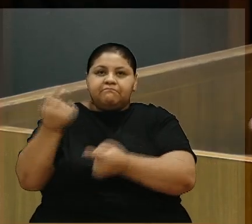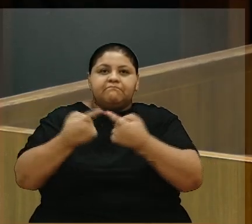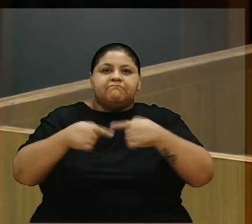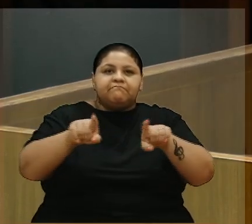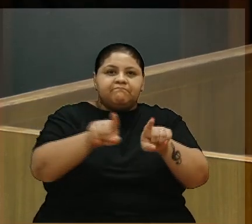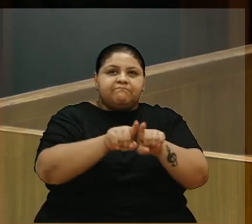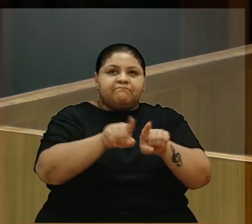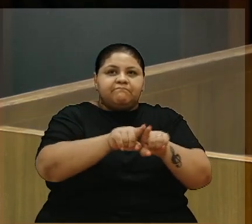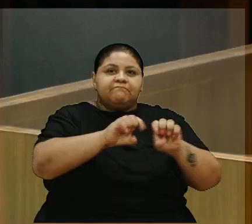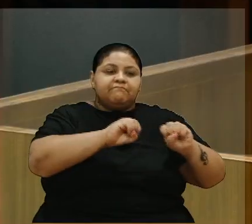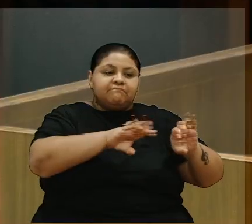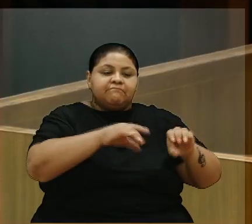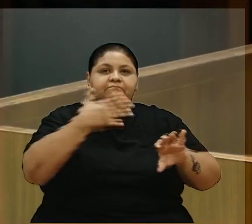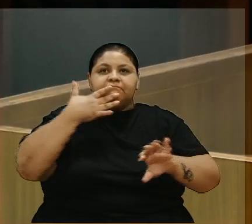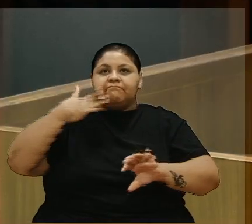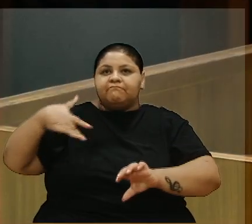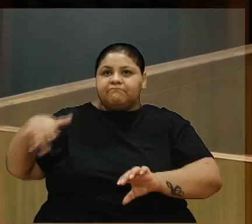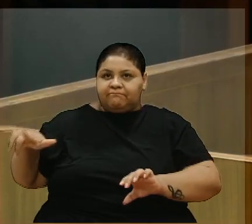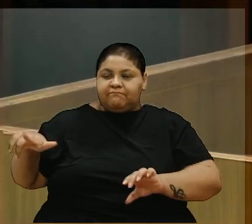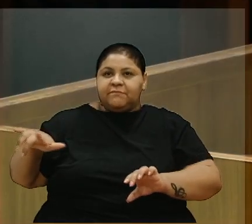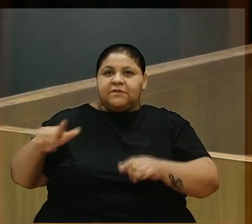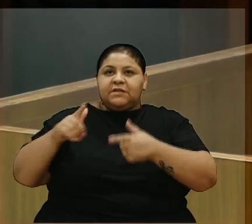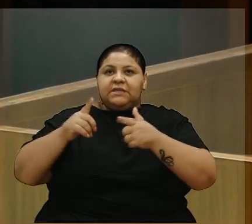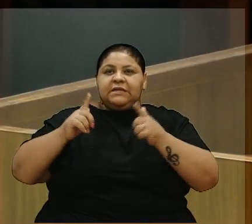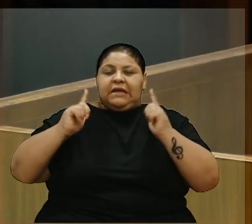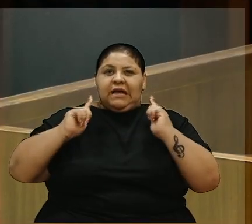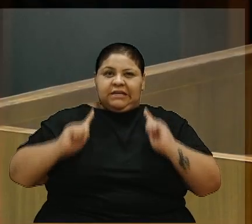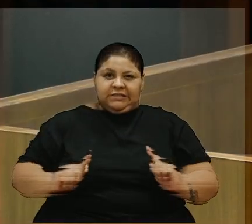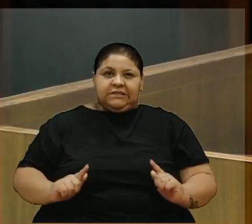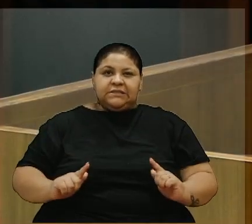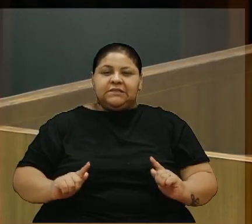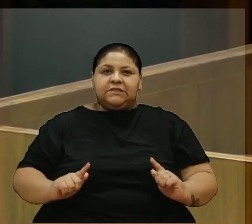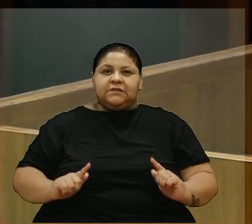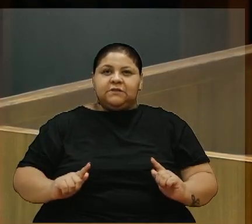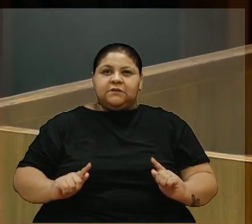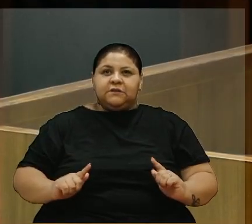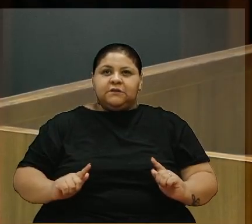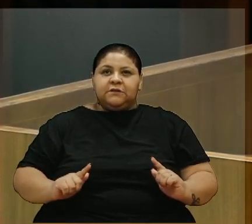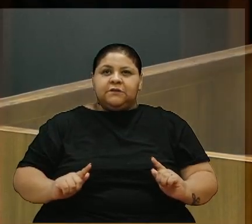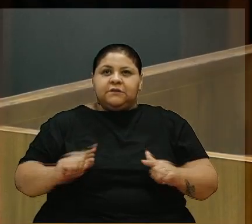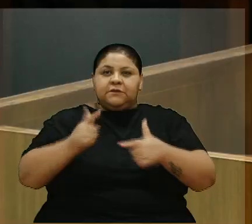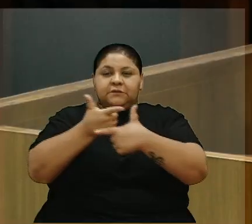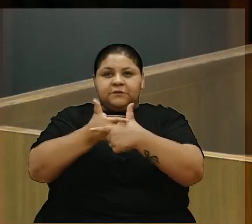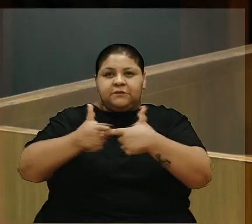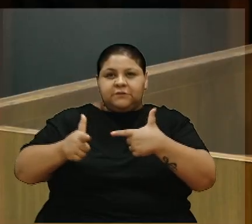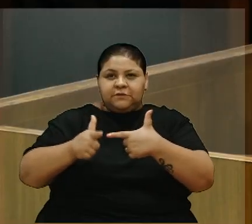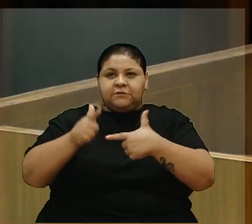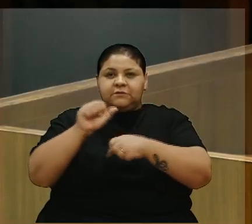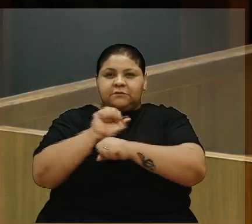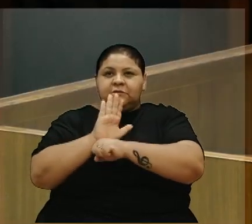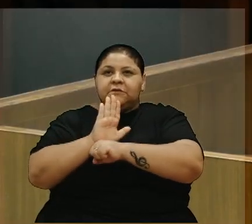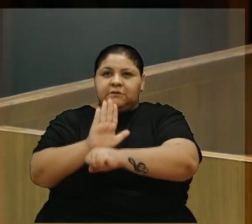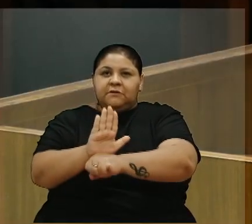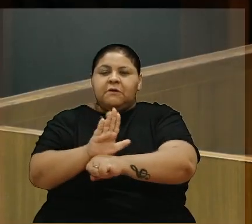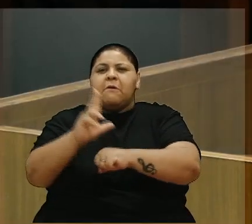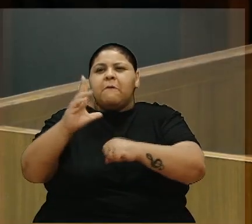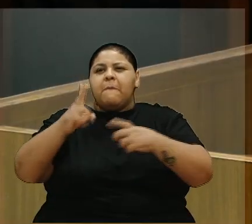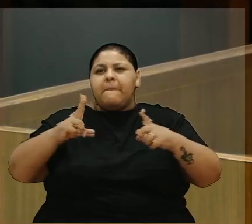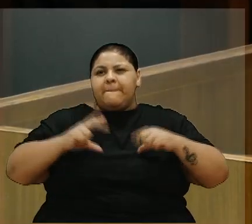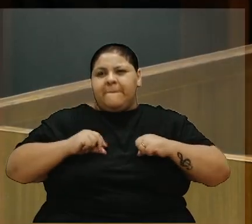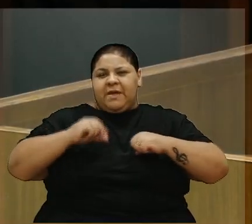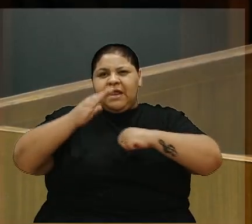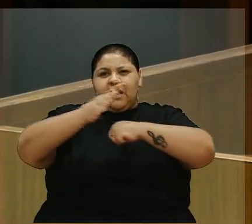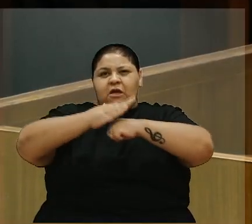também a educação infantil, gestão compartilhada e assistência merece um carinho dessa casa há bastante tempo, porque